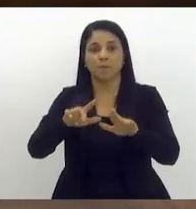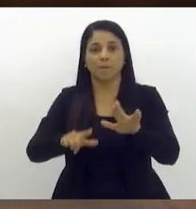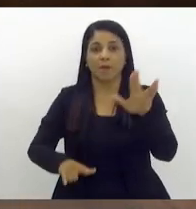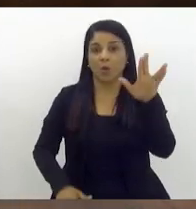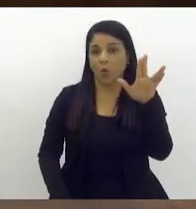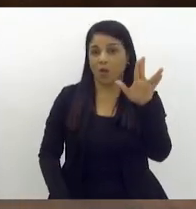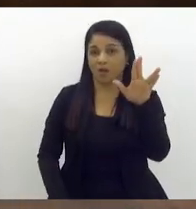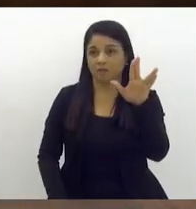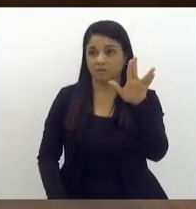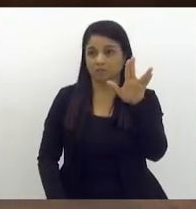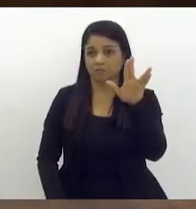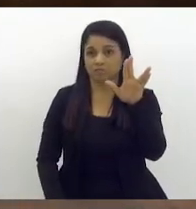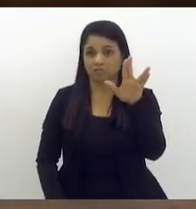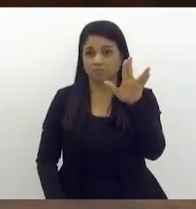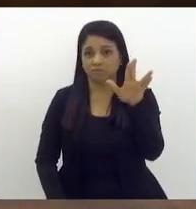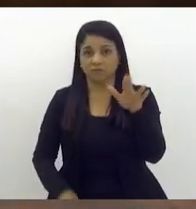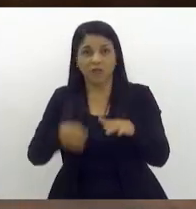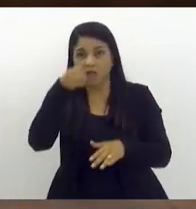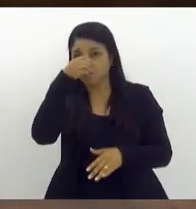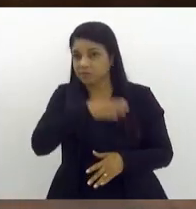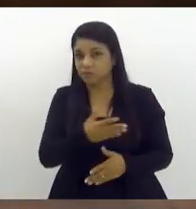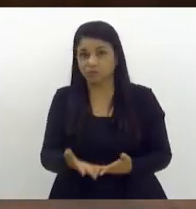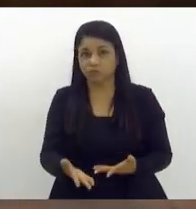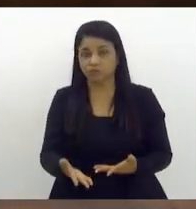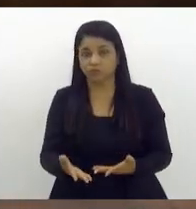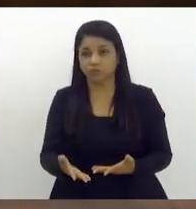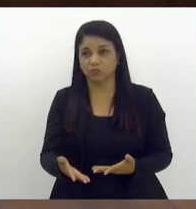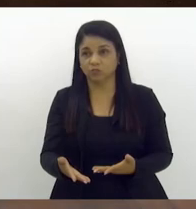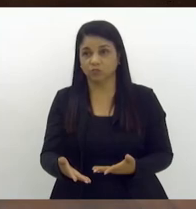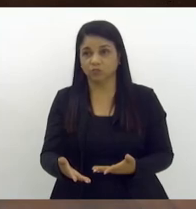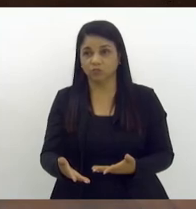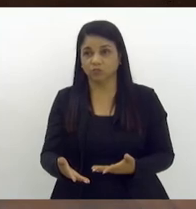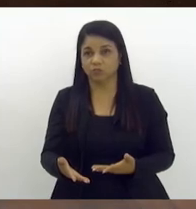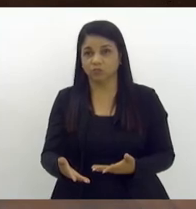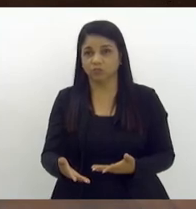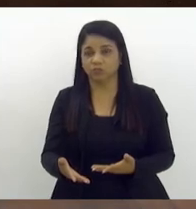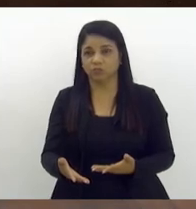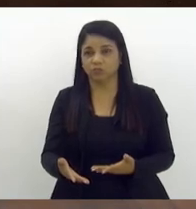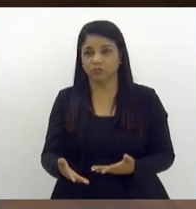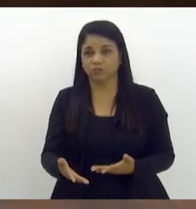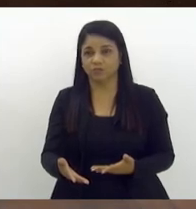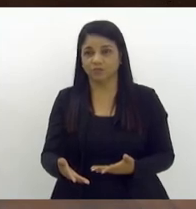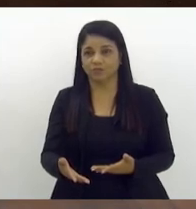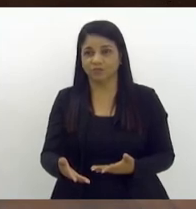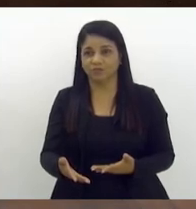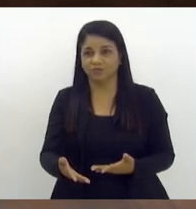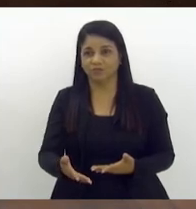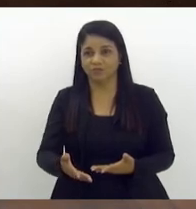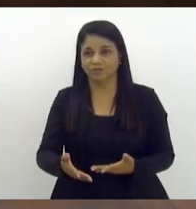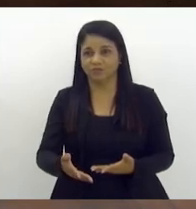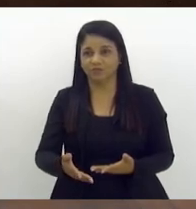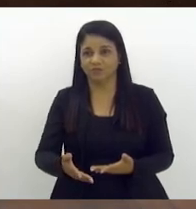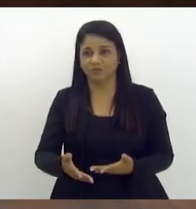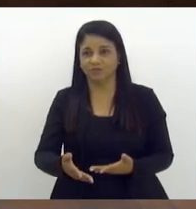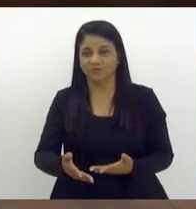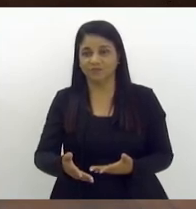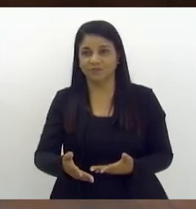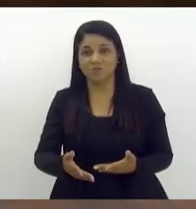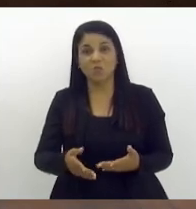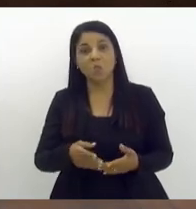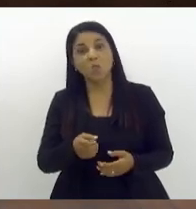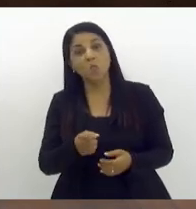absurdo. Outro absurdo, deputado. Só falta agora saber quanto é que